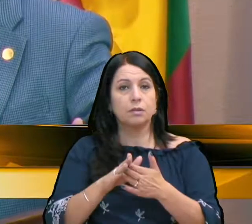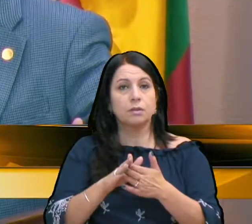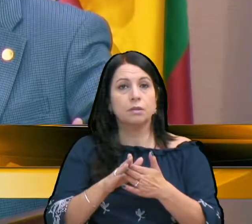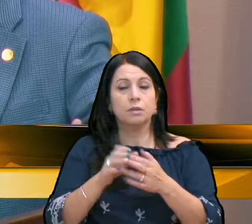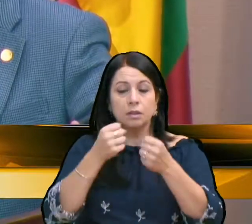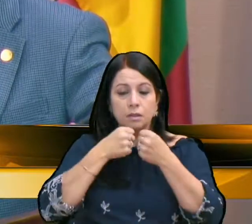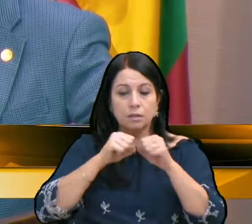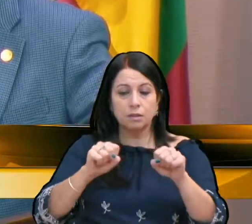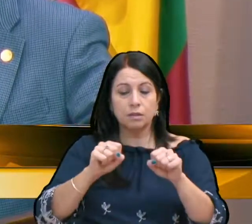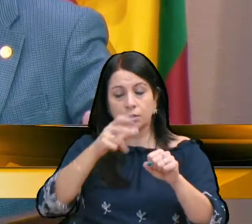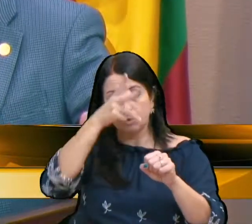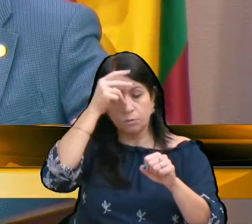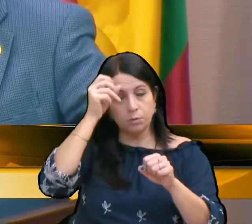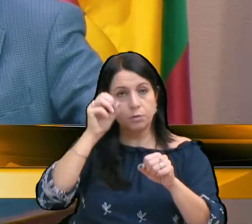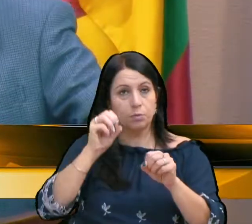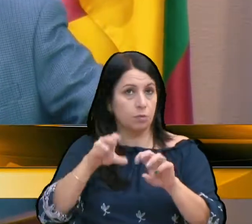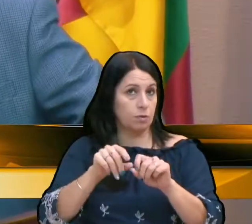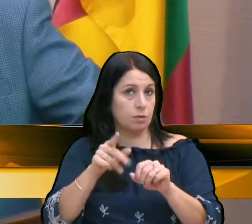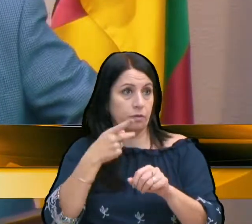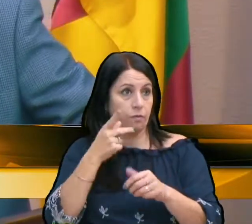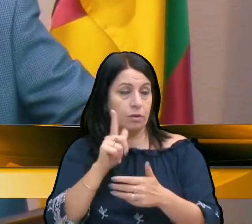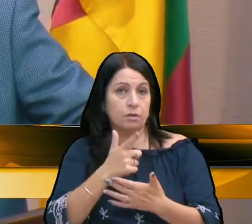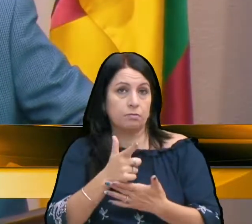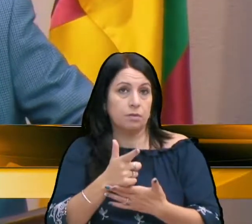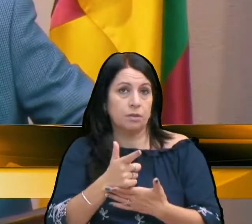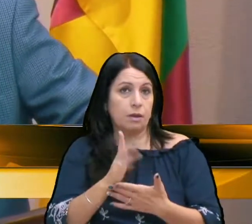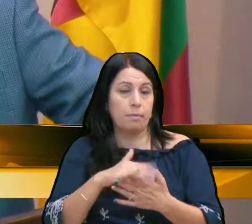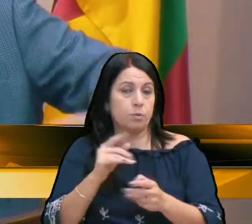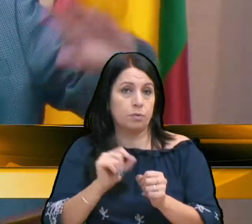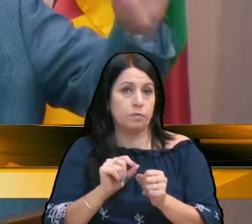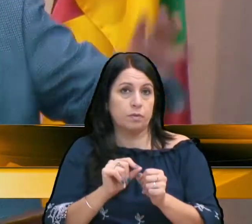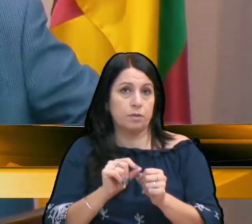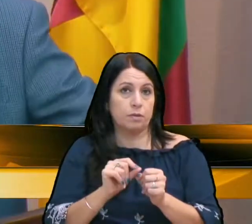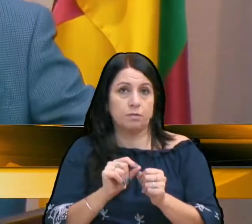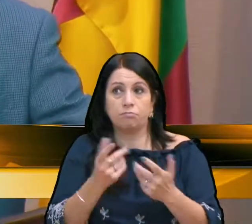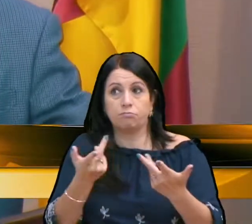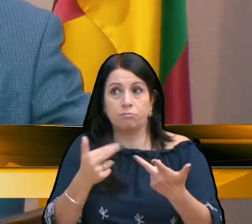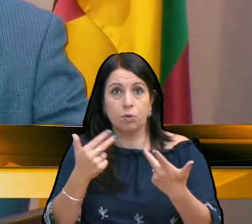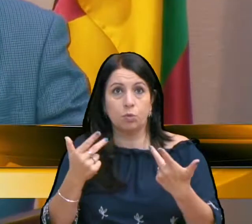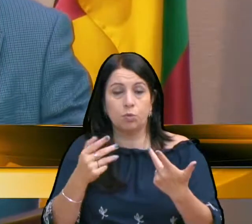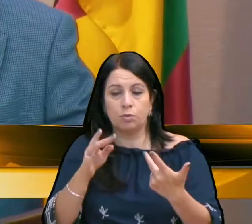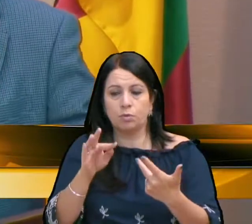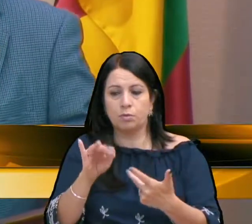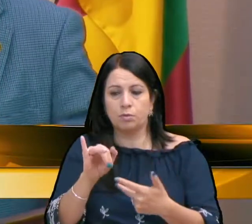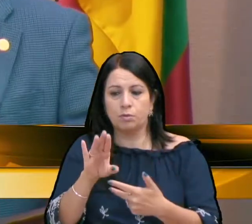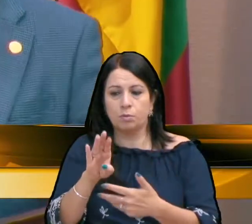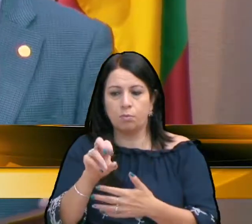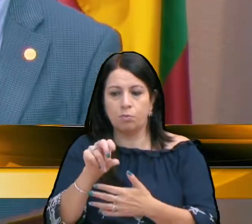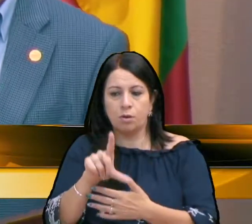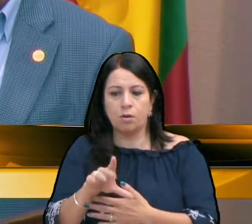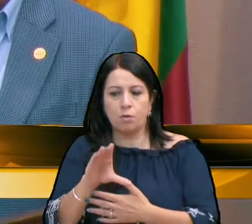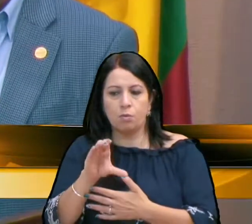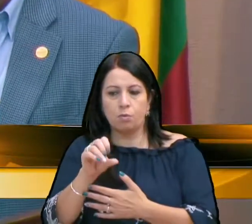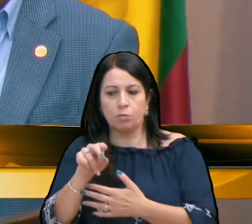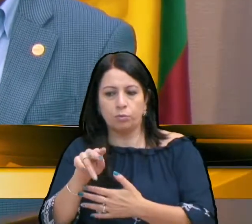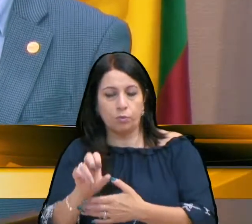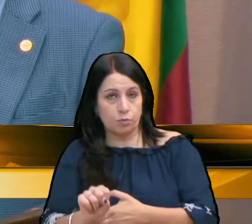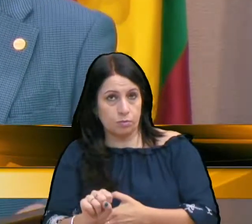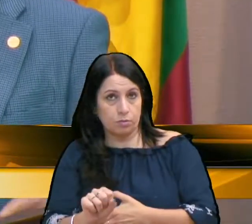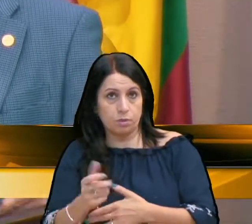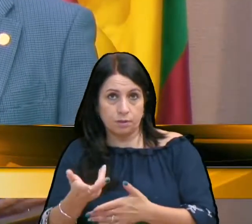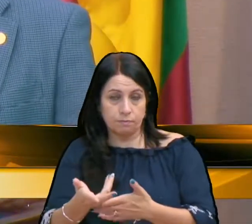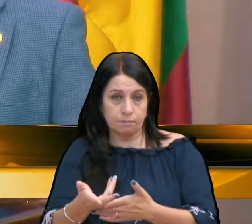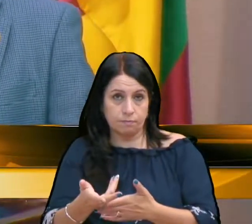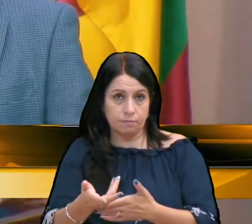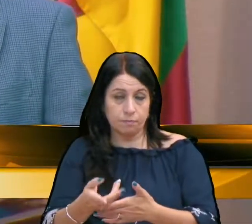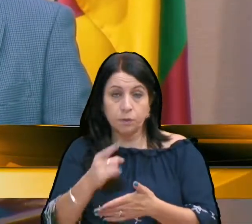de Educação disse que não tem mais o que fazer, porque foi uma coisa do Tribunal de Contas. Quando...